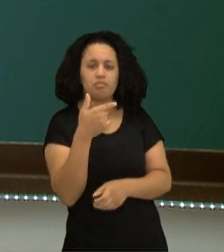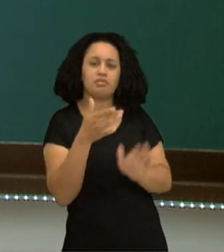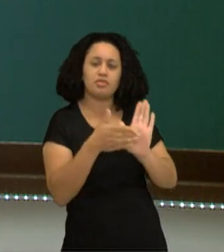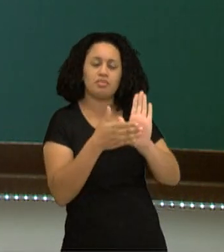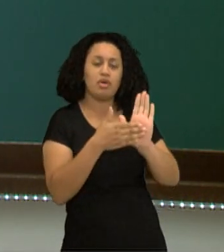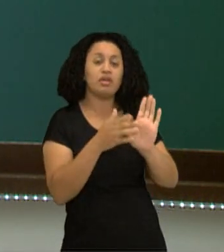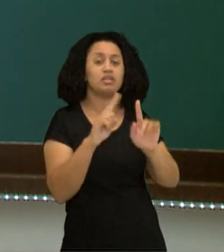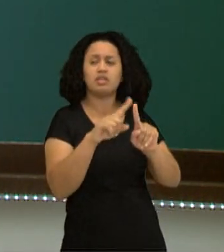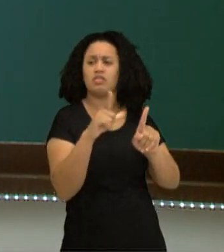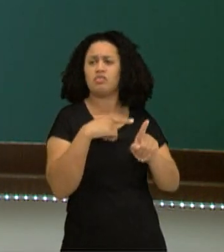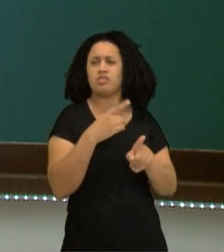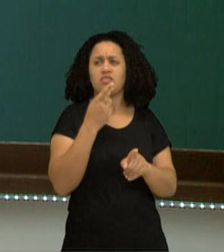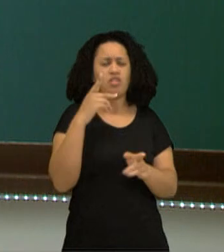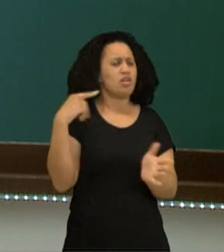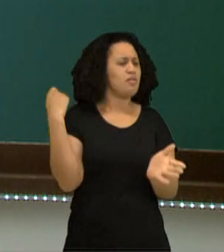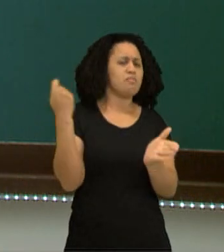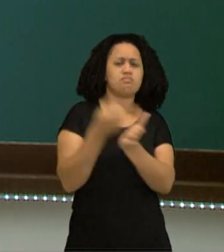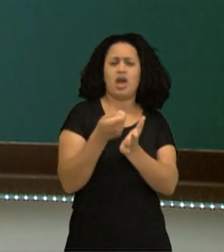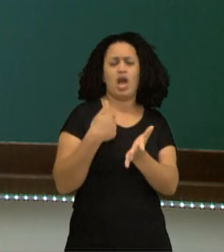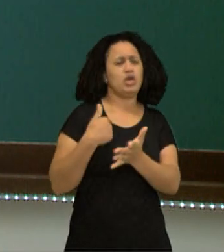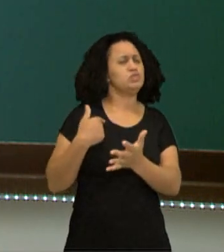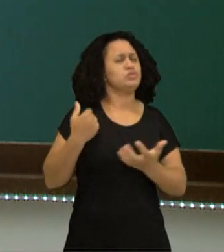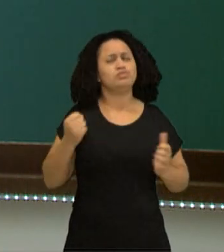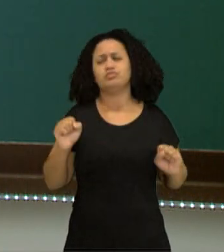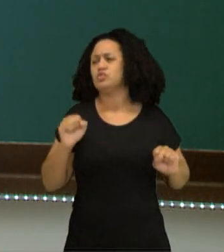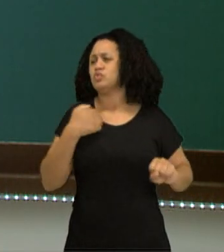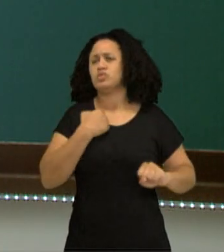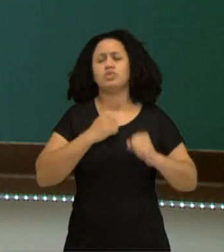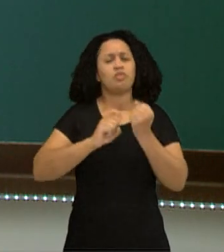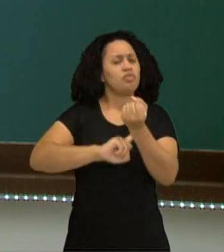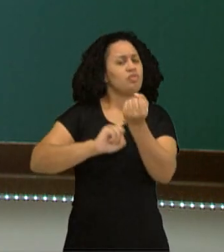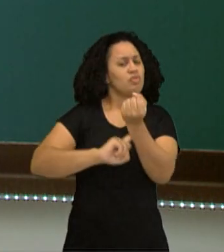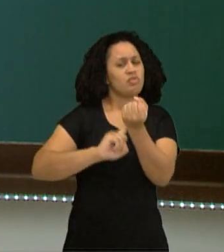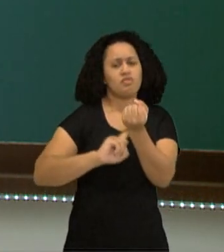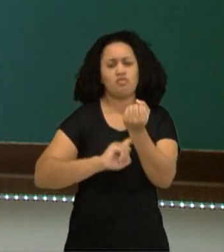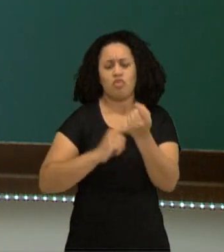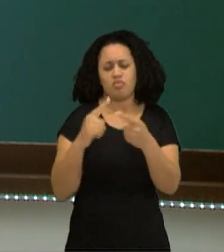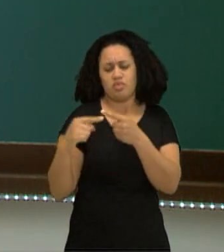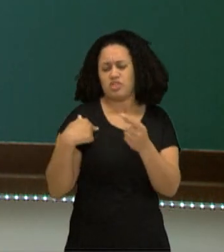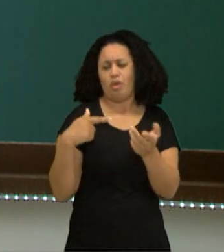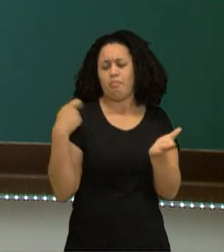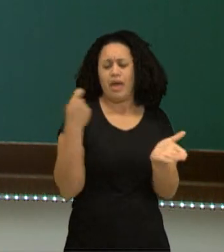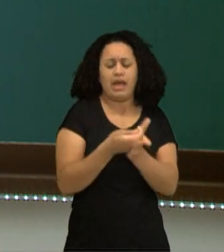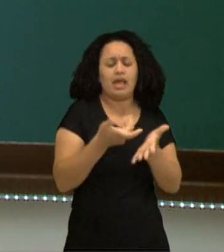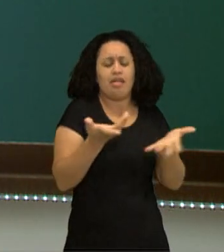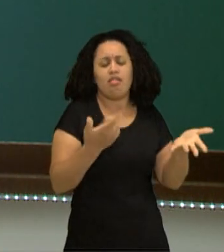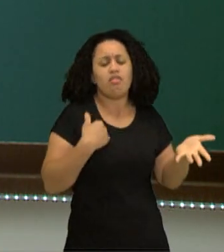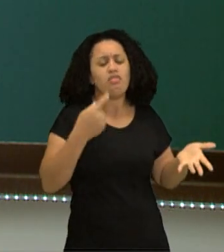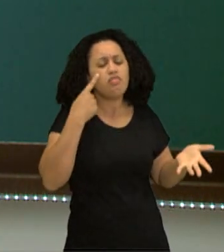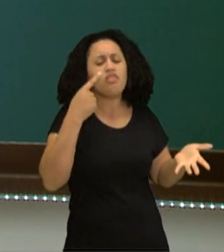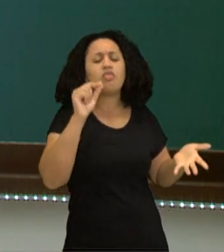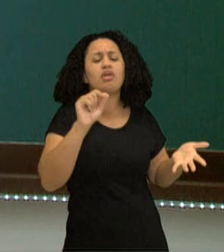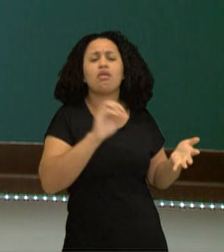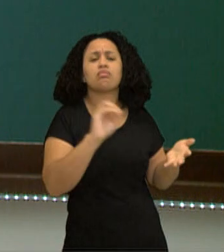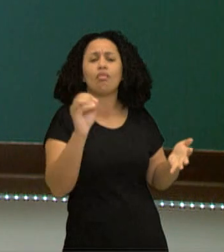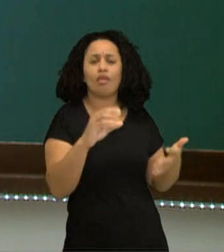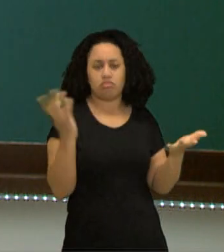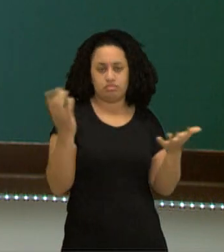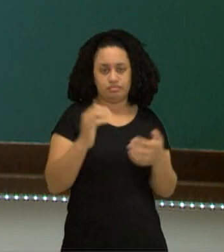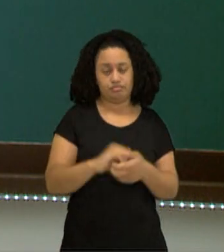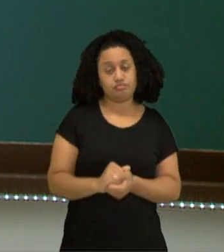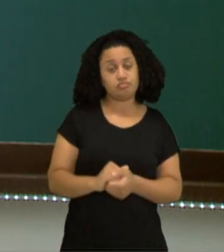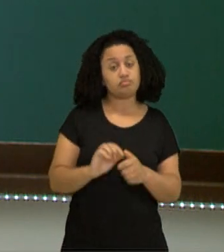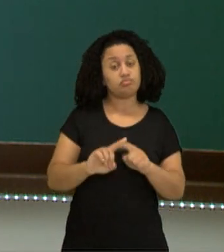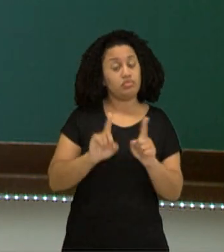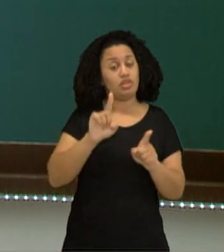que gastaram dinheiro e saíram nervosos, bufando em ter gasto dinheiro com aquilo. Mas aquilo que